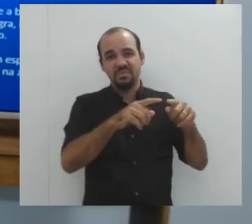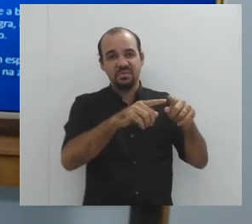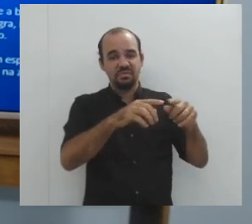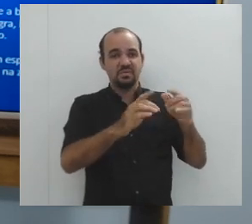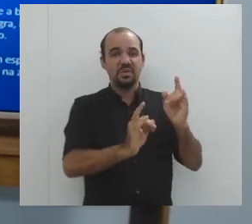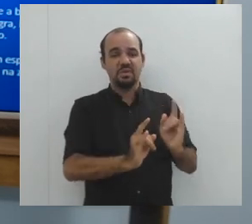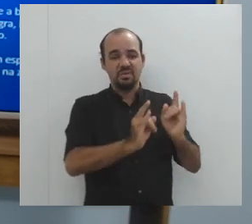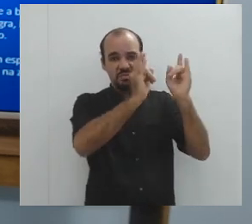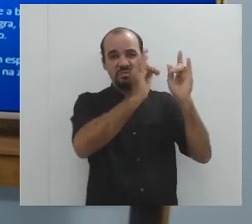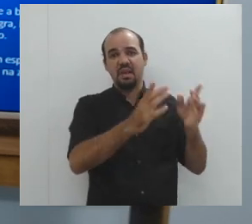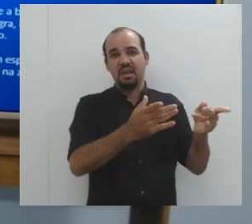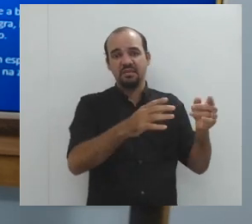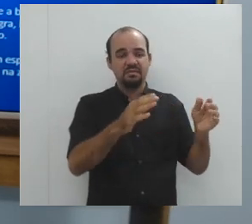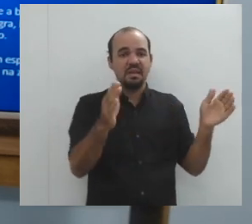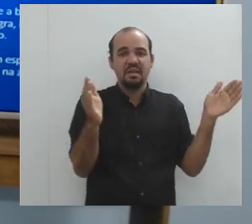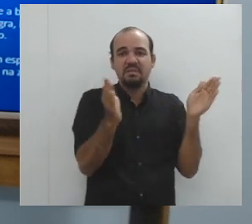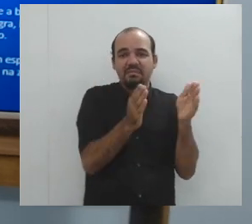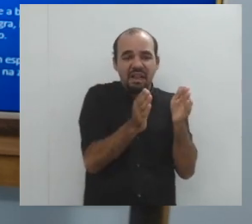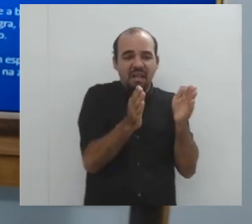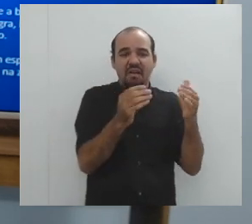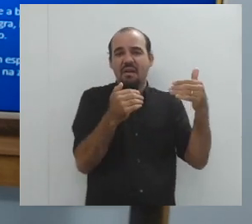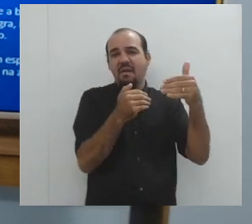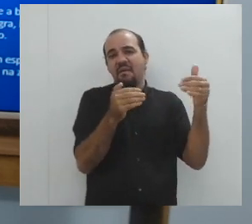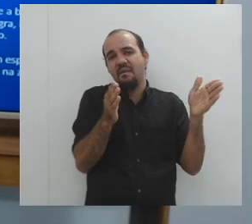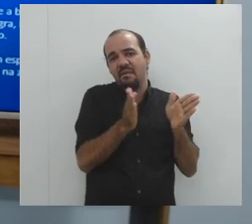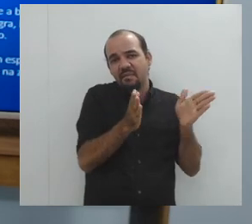são menores,